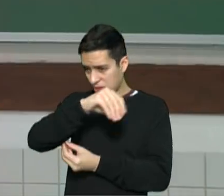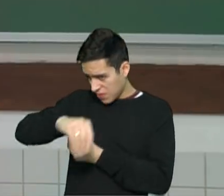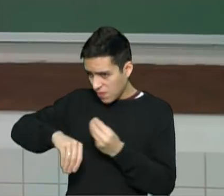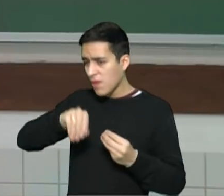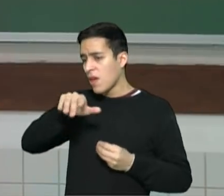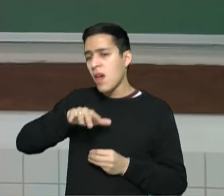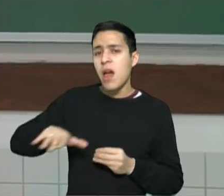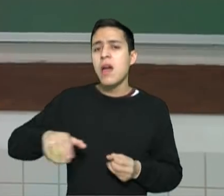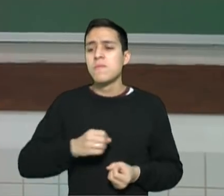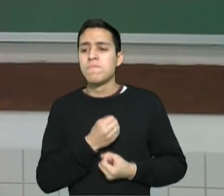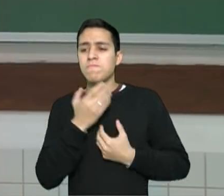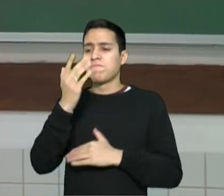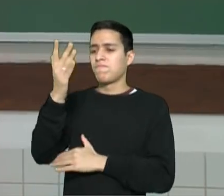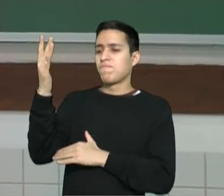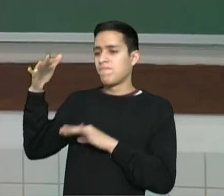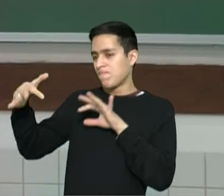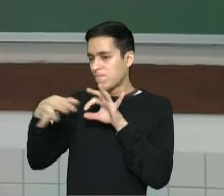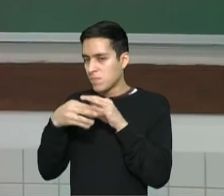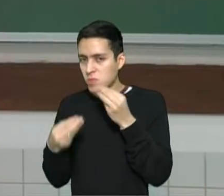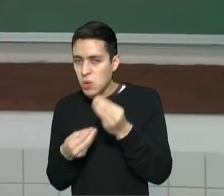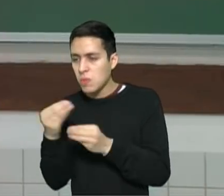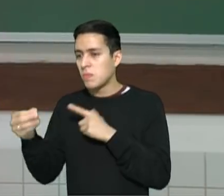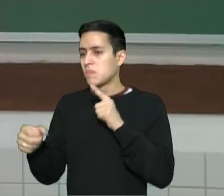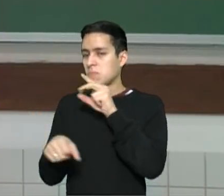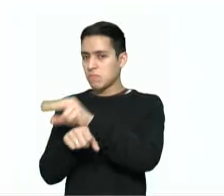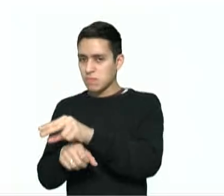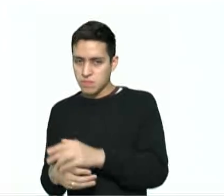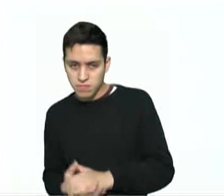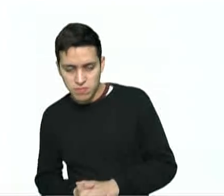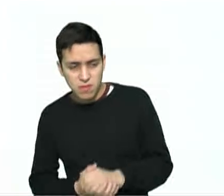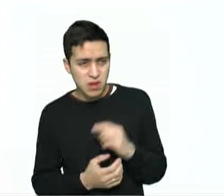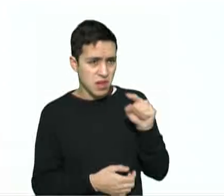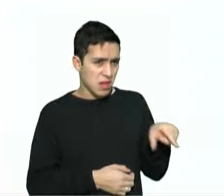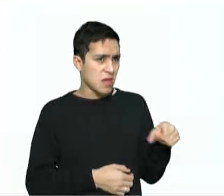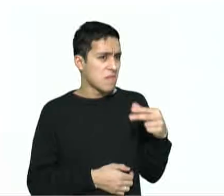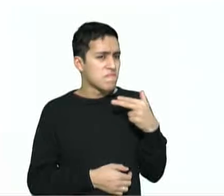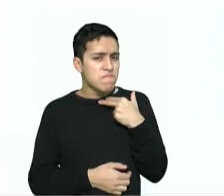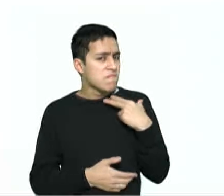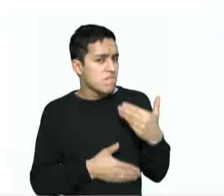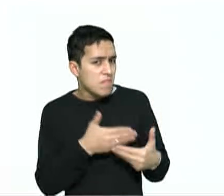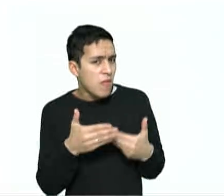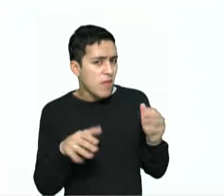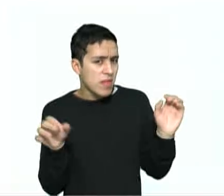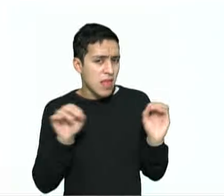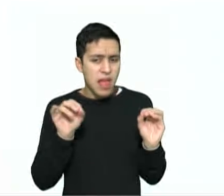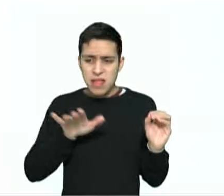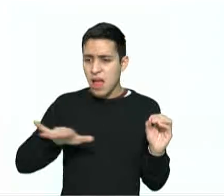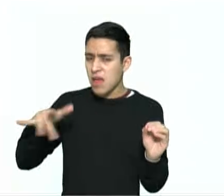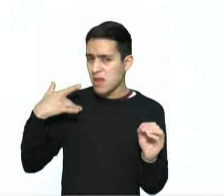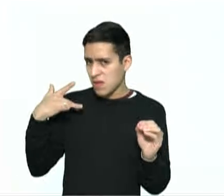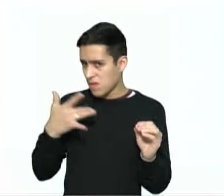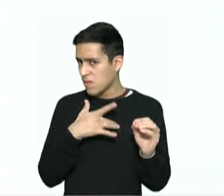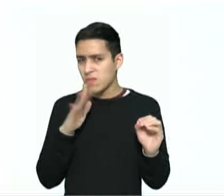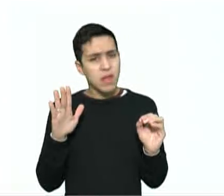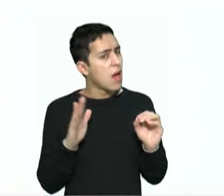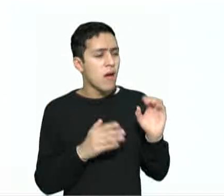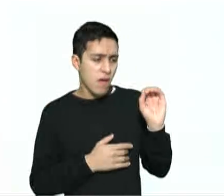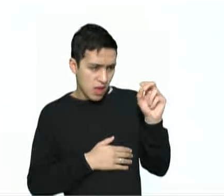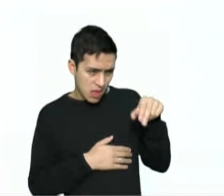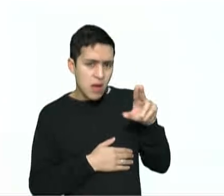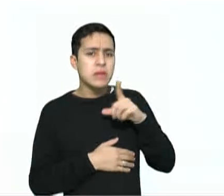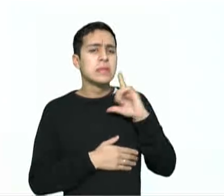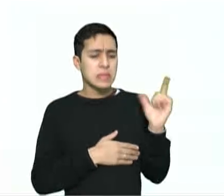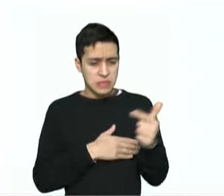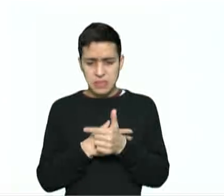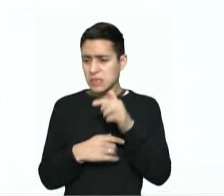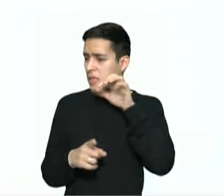bem expressiva nesse quesito. Também não se desenvolve em questões com pouca influência na saúde? Não, a ONU tem esse papel de